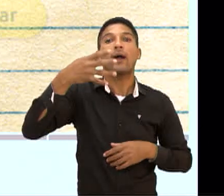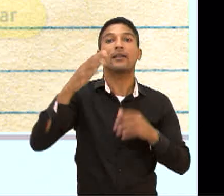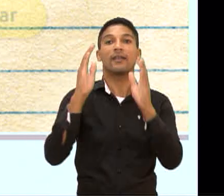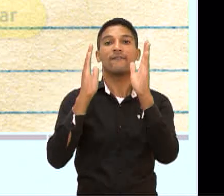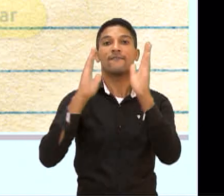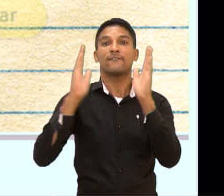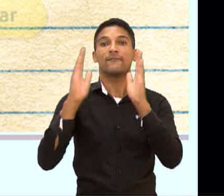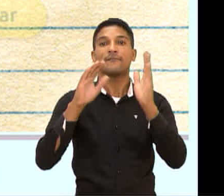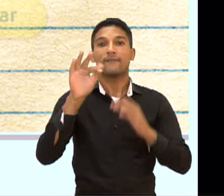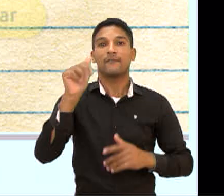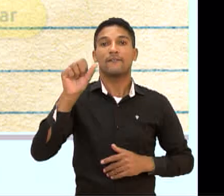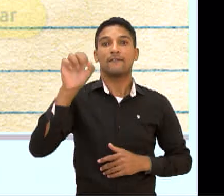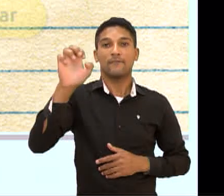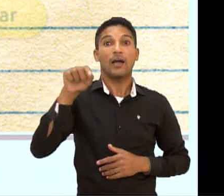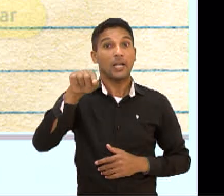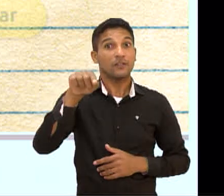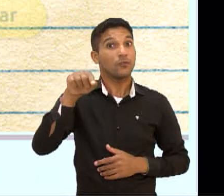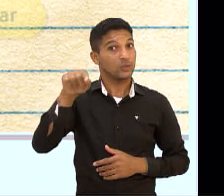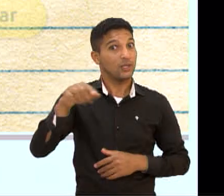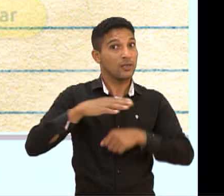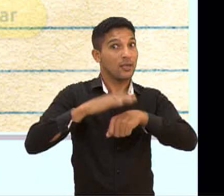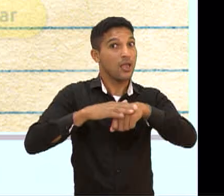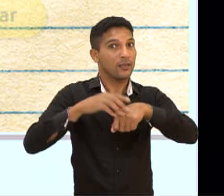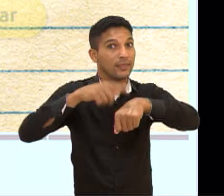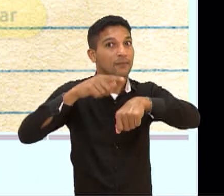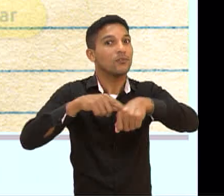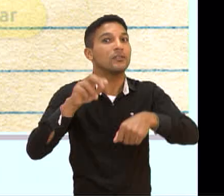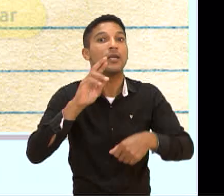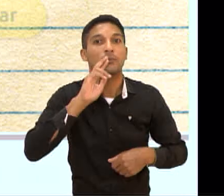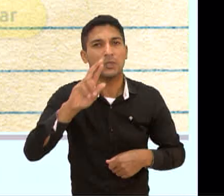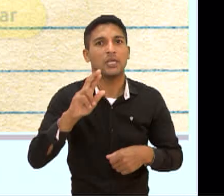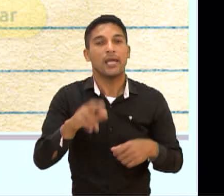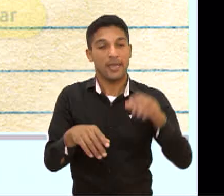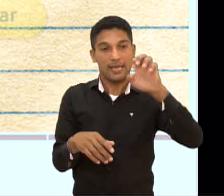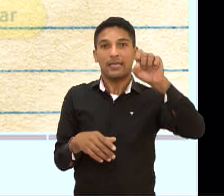por 2 ou eu vou expandir por 5? Tempinho para vocês.